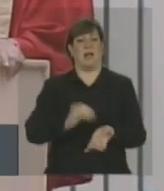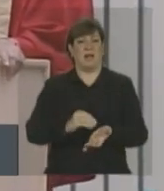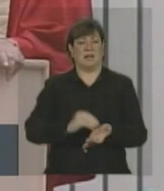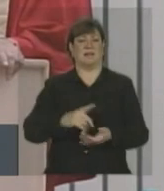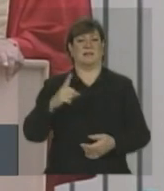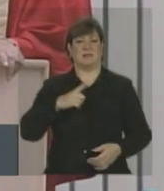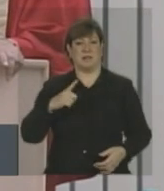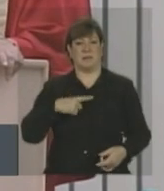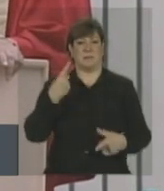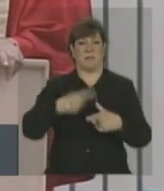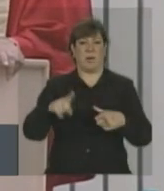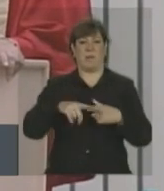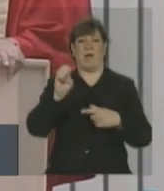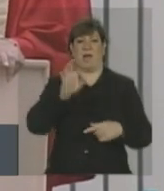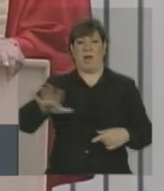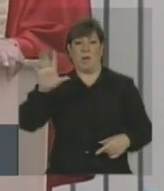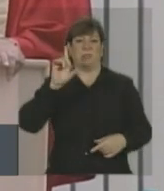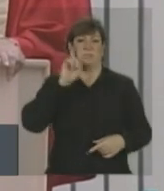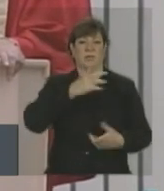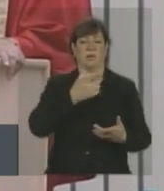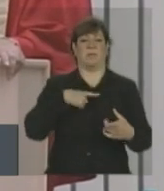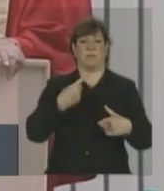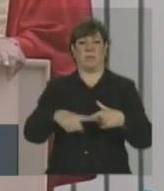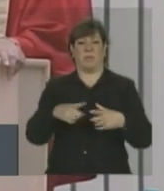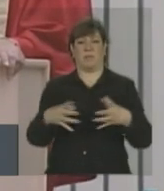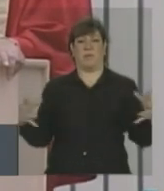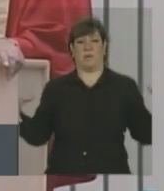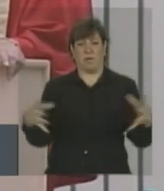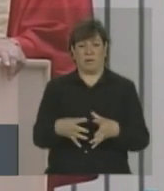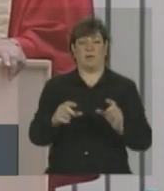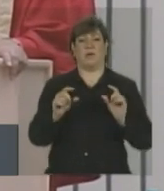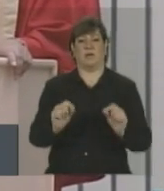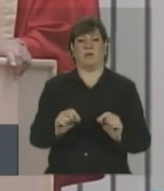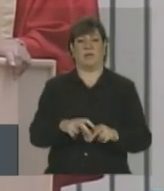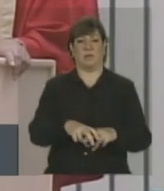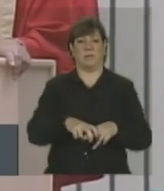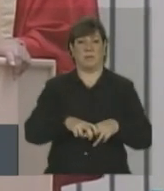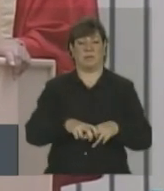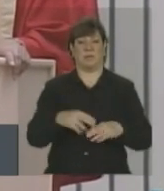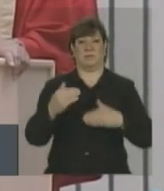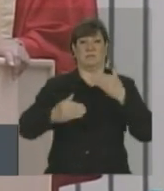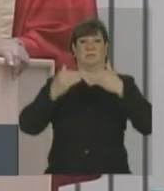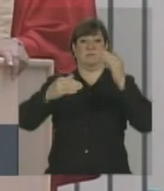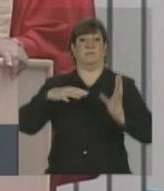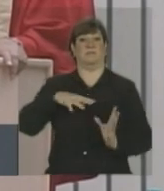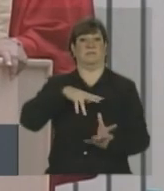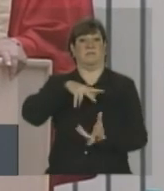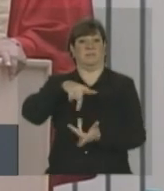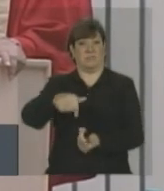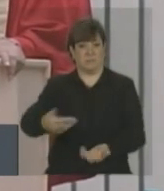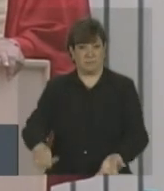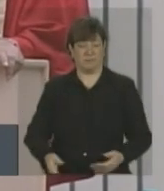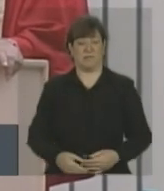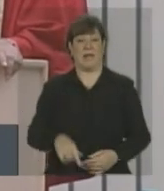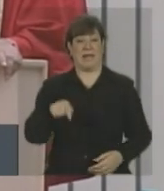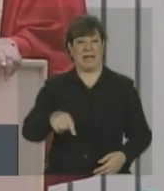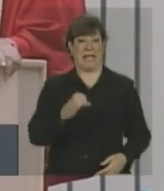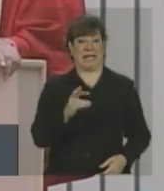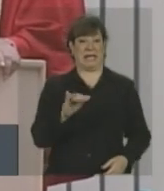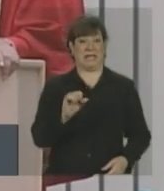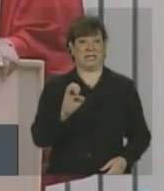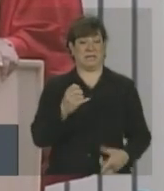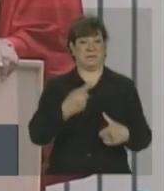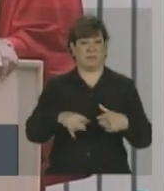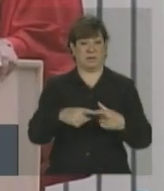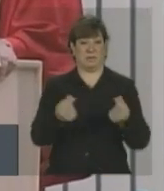provoca preocupação pelo impacto que tem sobre as perspectivas de crescimento global. Essa crise teve sua